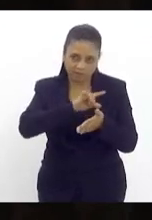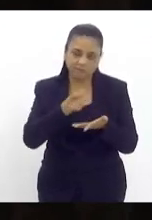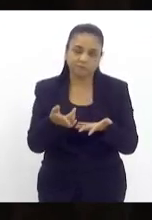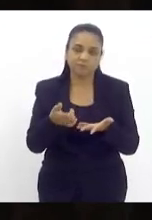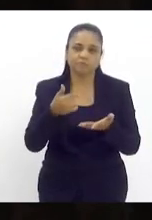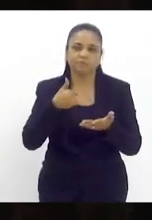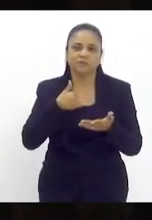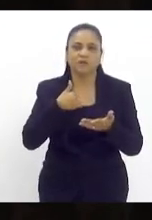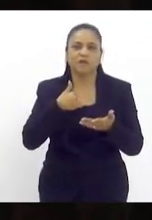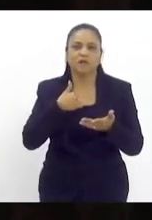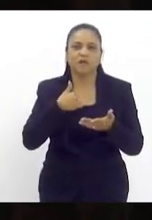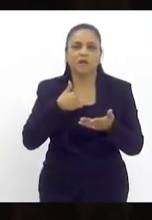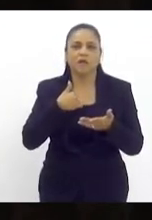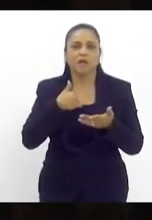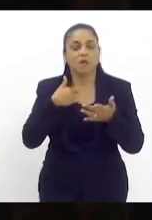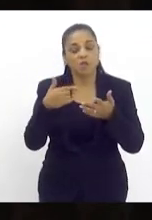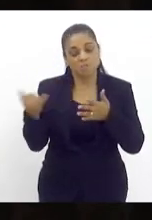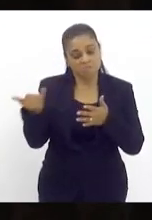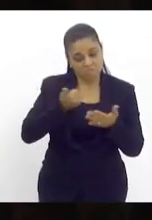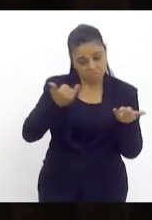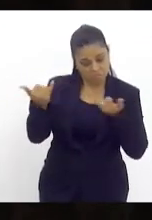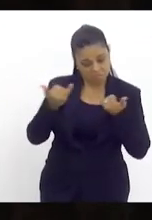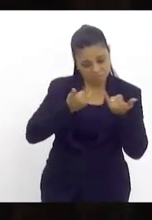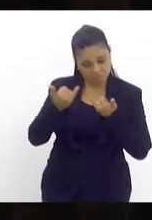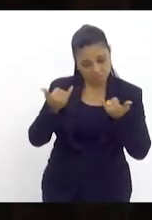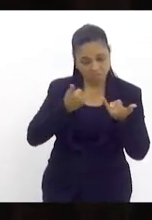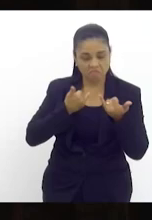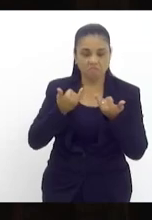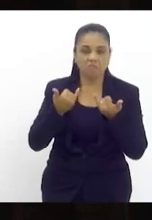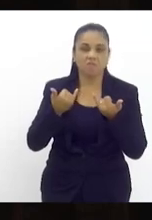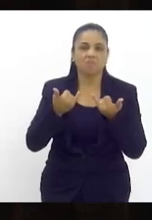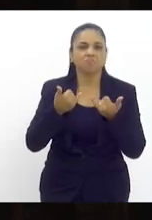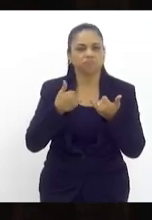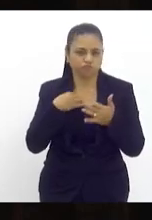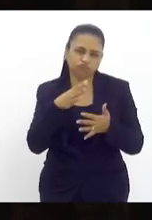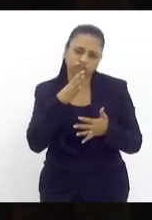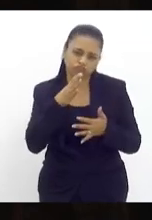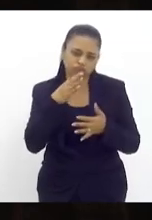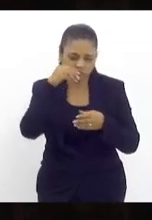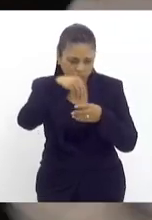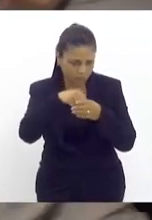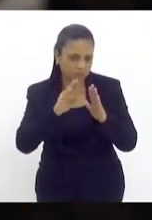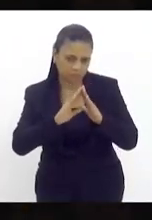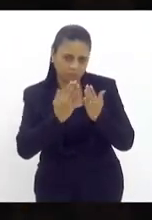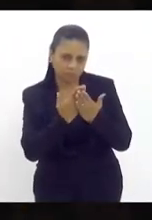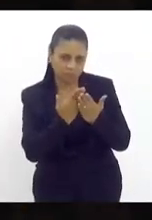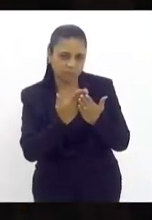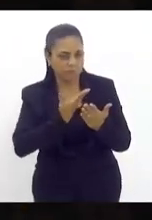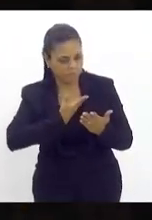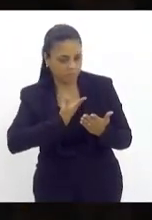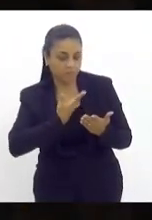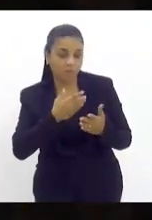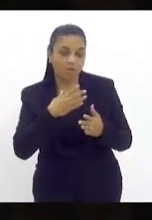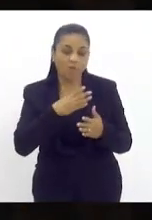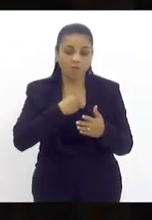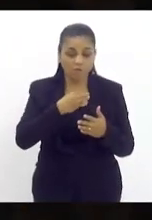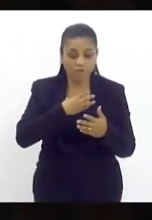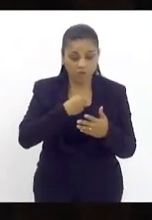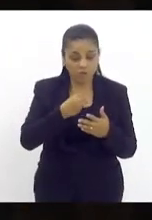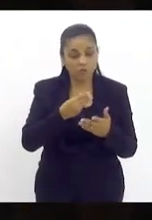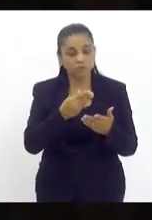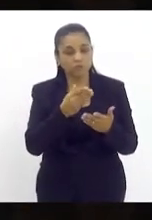ouvi contar, infelizmente, porque tinha conhecidos nessas escolas, que alguns filhos de uma escola